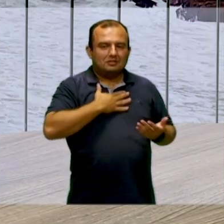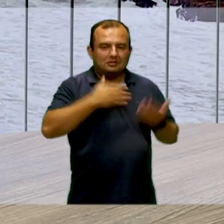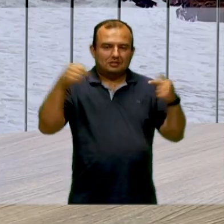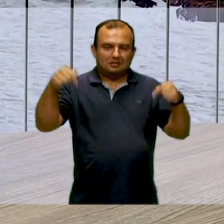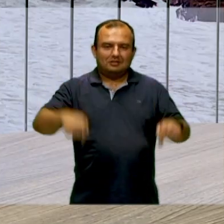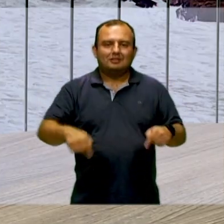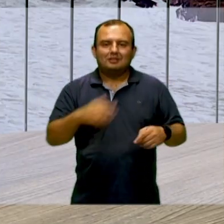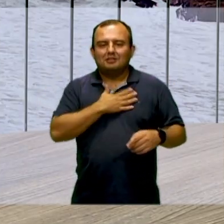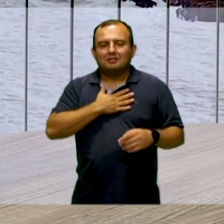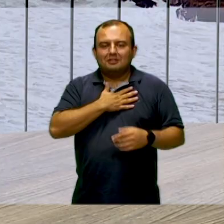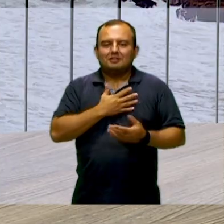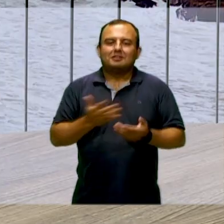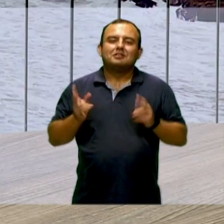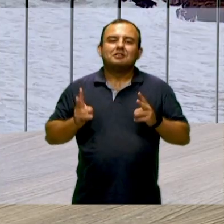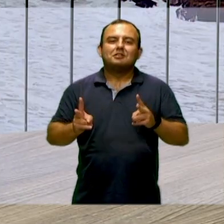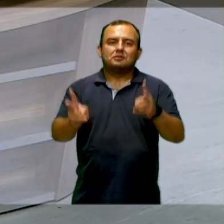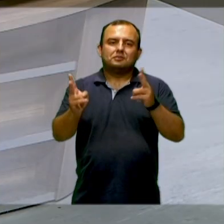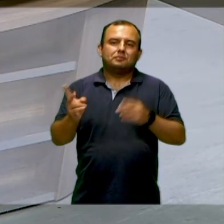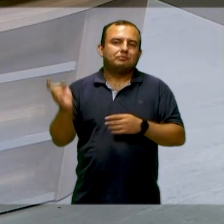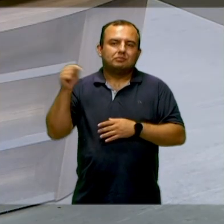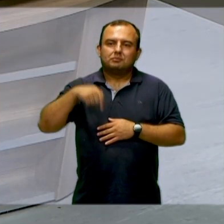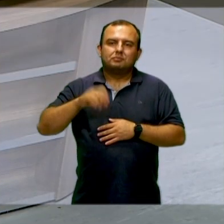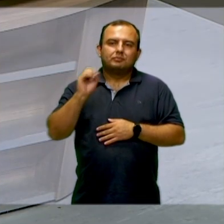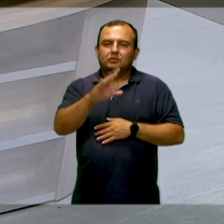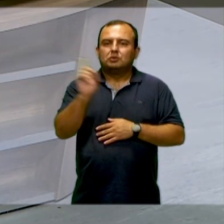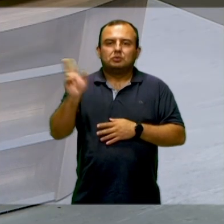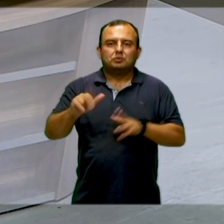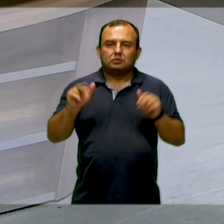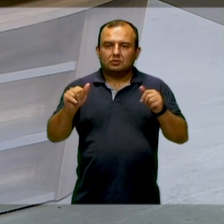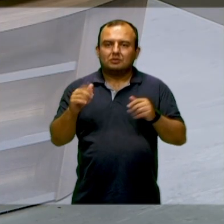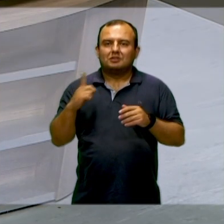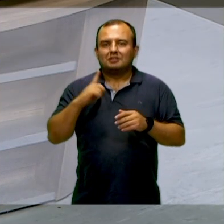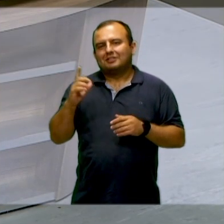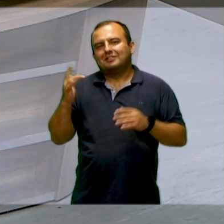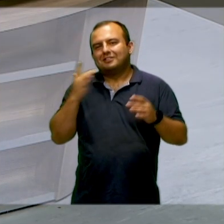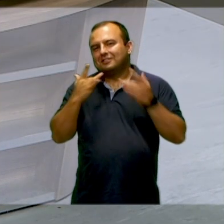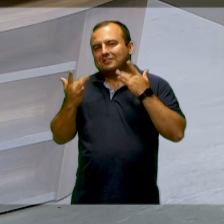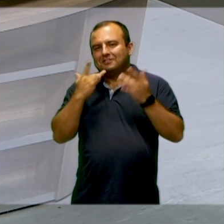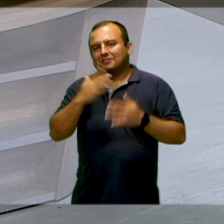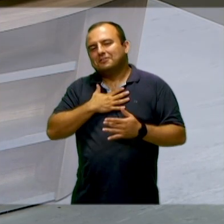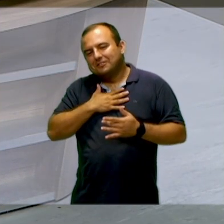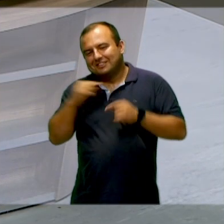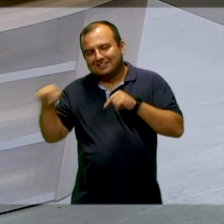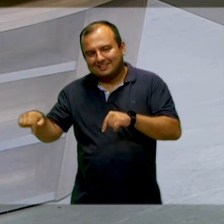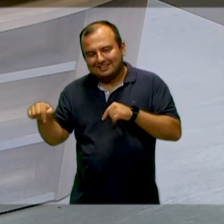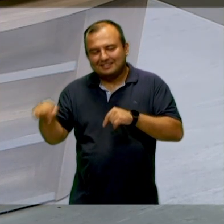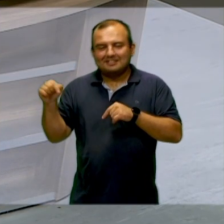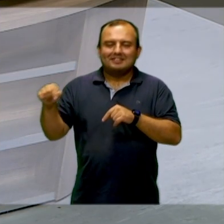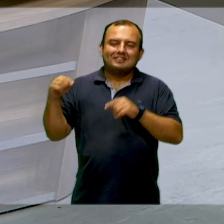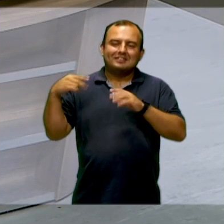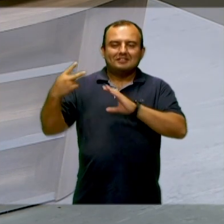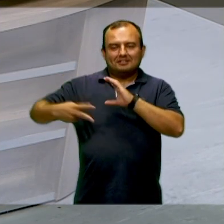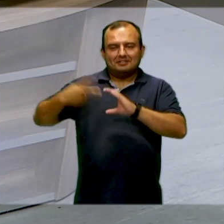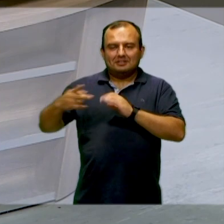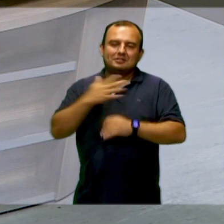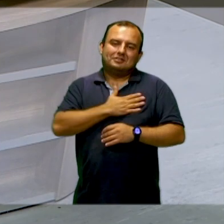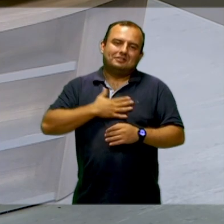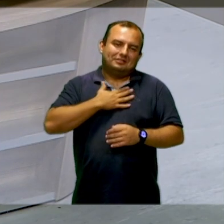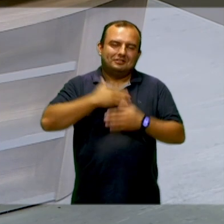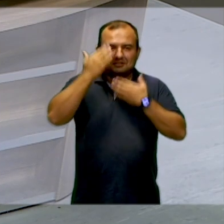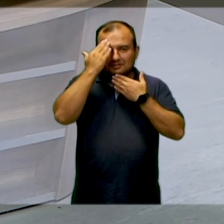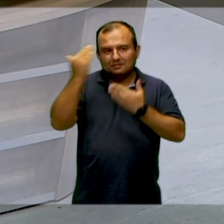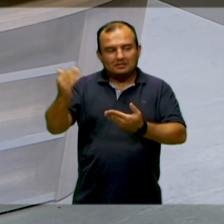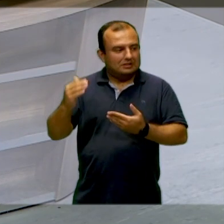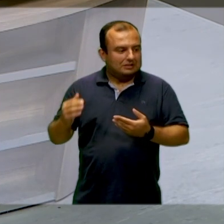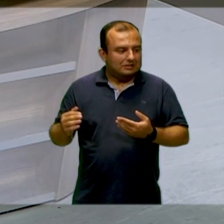aqui. Tá sempre, você não sai daqui de dentro, né? Ainda tem aquela paixãozinha, né? Um pé lá, um pé aqui, mas é sempre um prazer, muito obrigada.